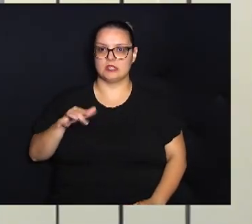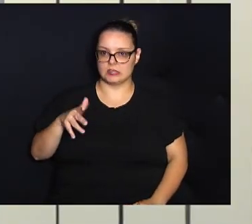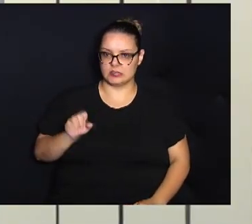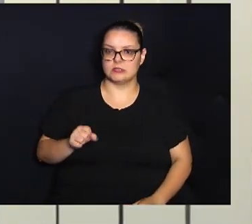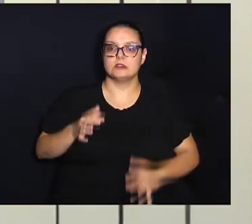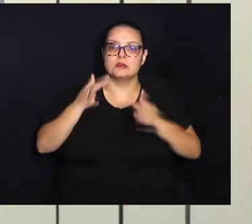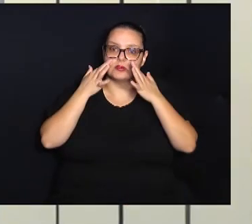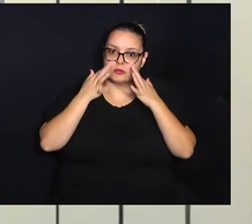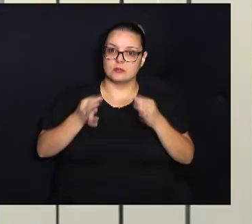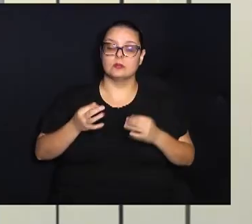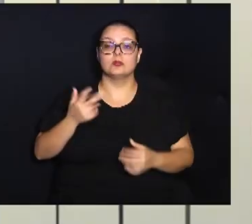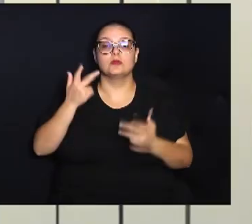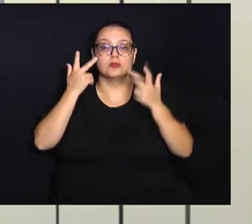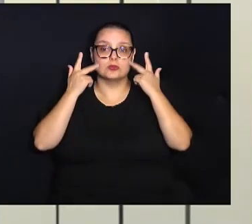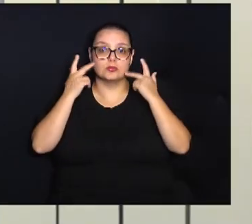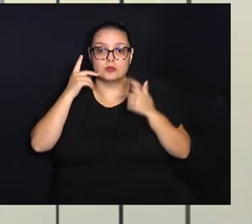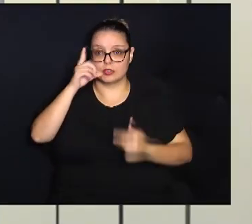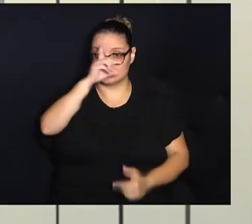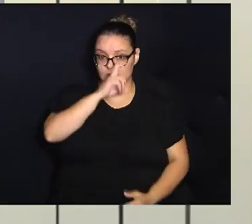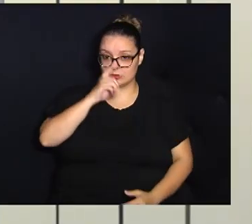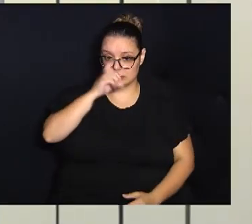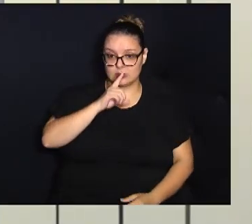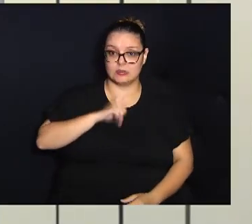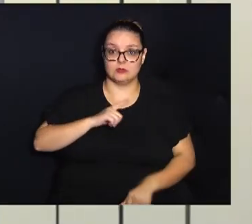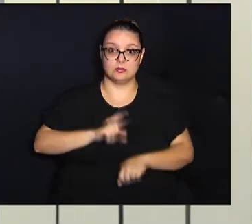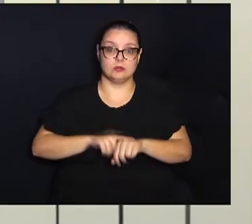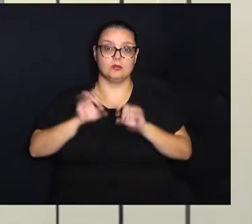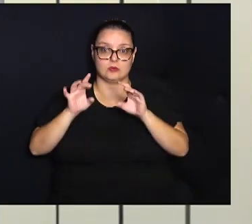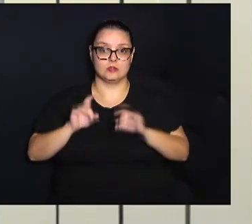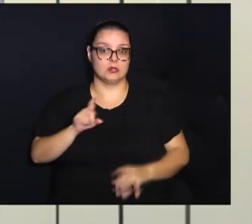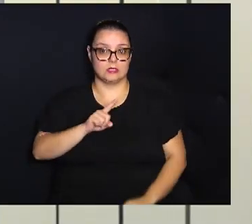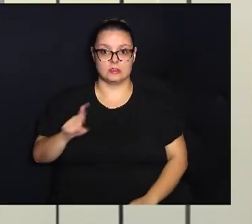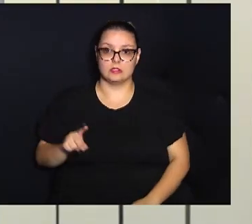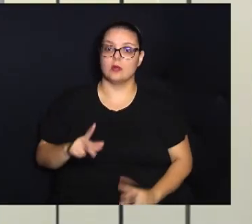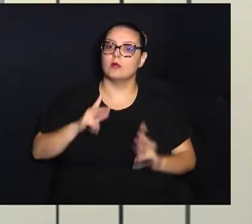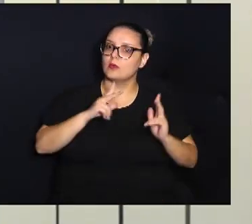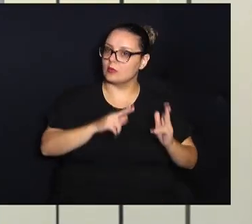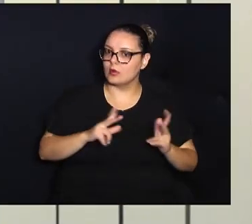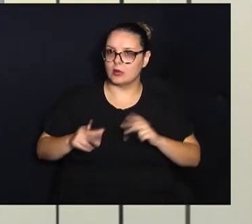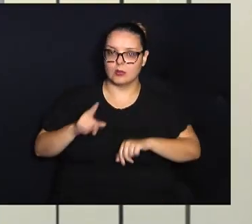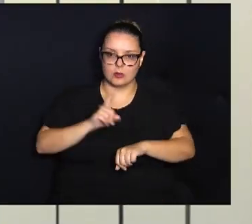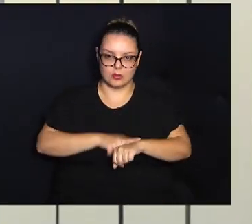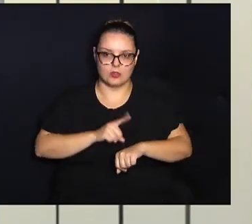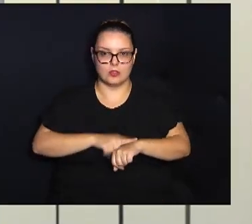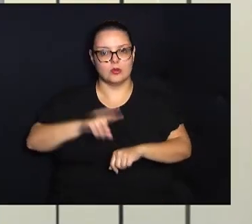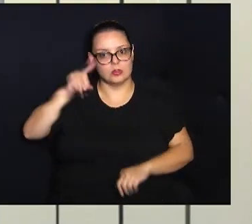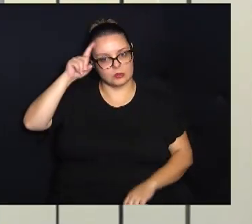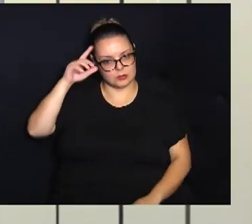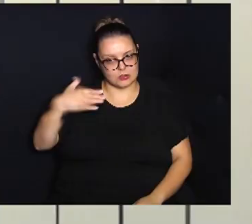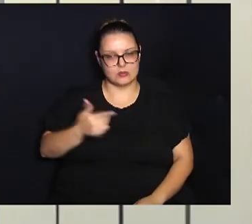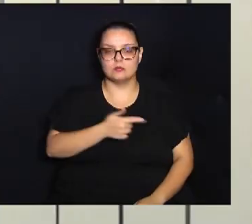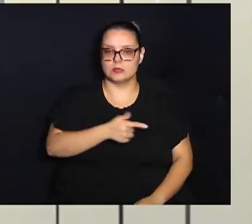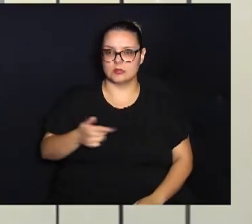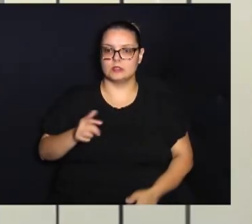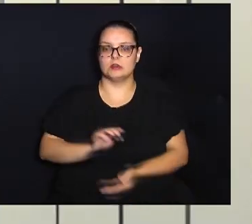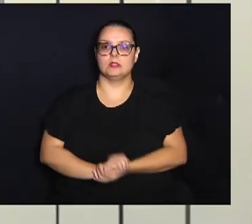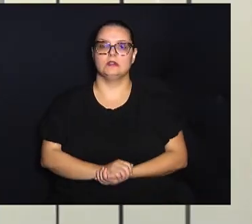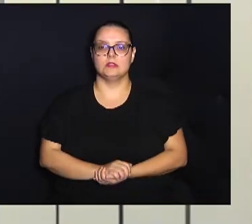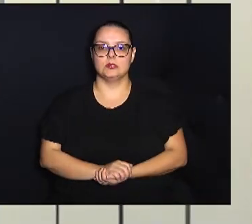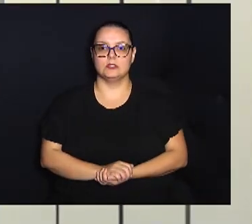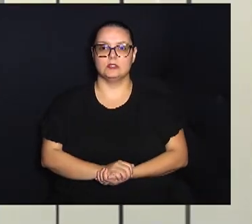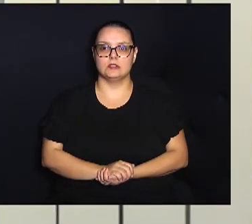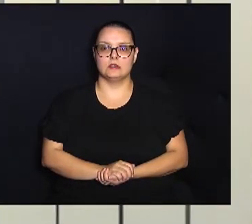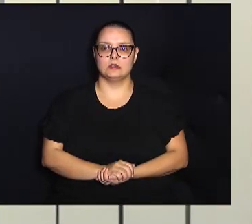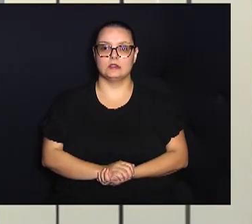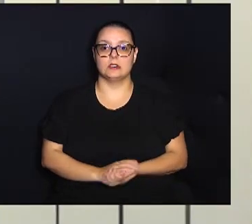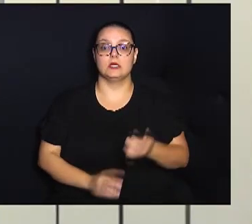atento que geralmente no domingo tem aquele horário especial, não, vai ser o mesmo horário dos dias da semana. Instituída